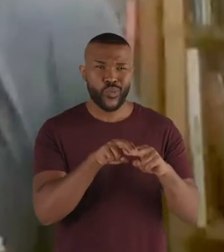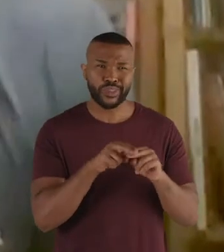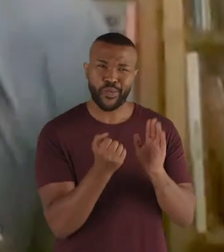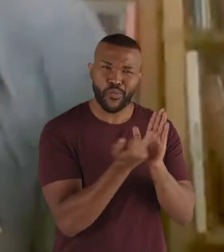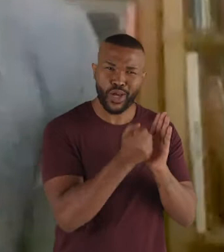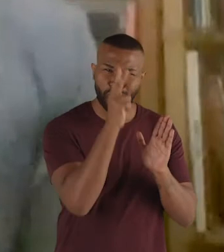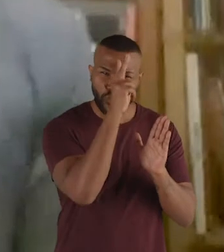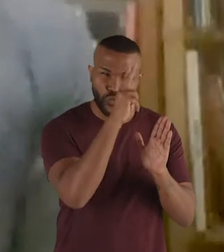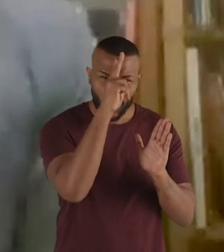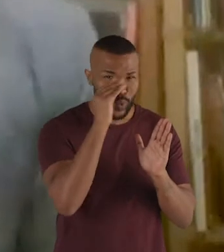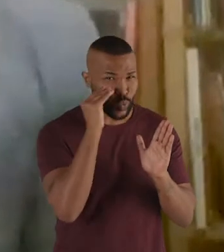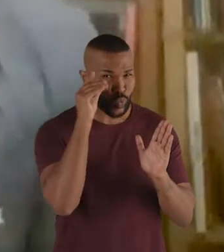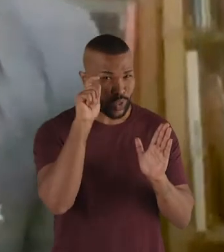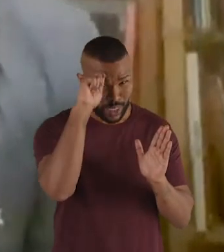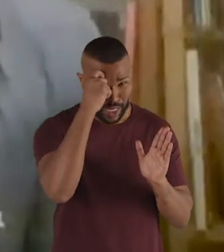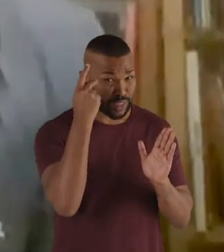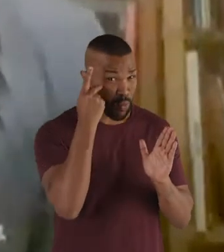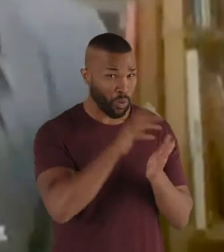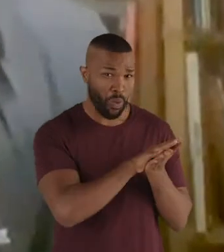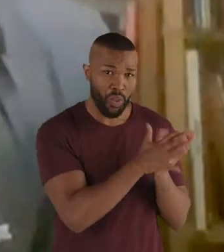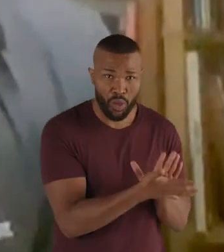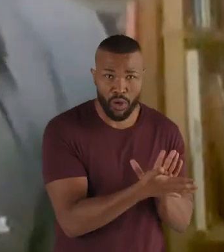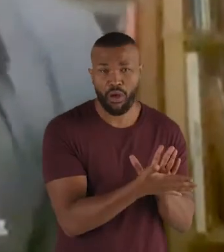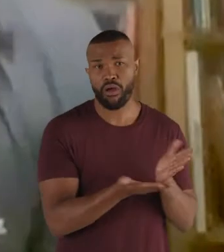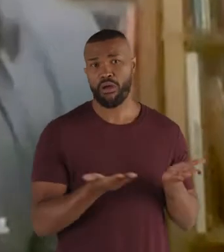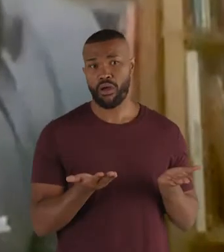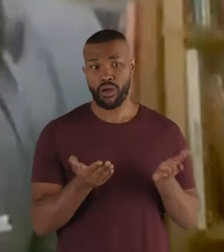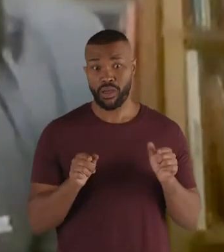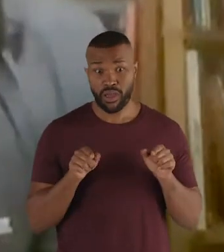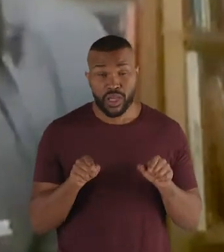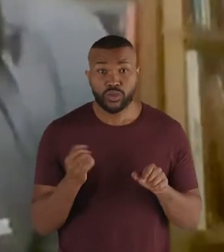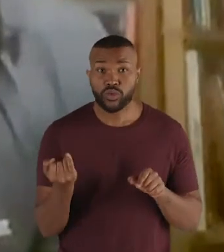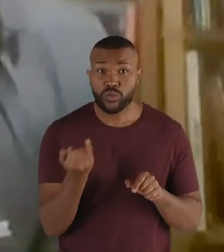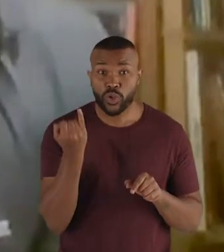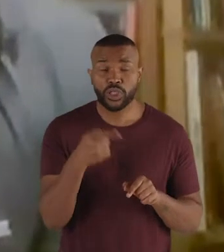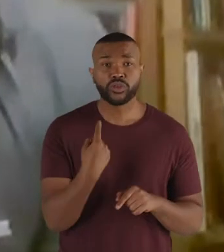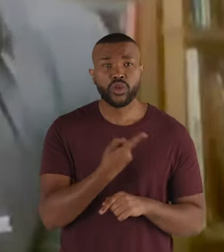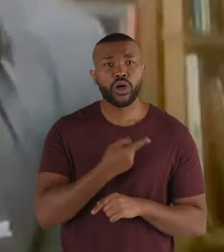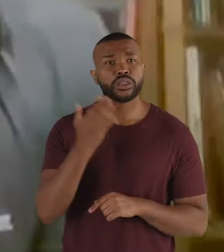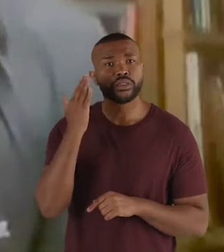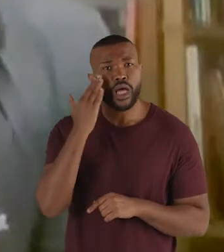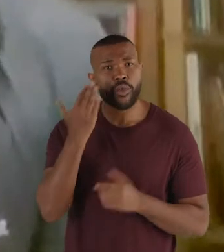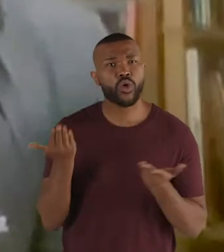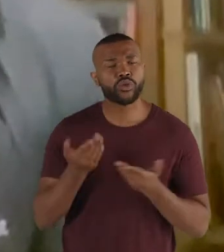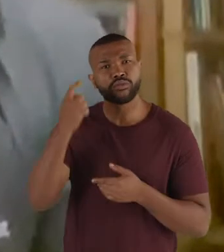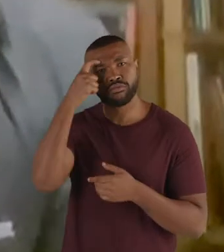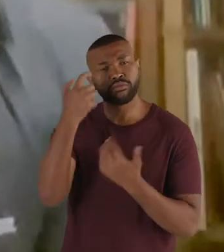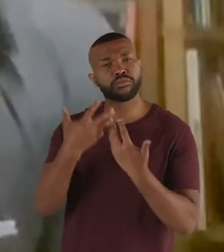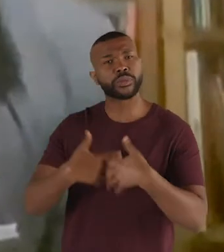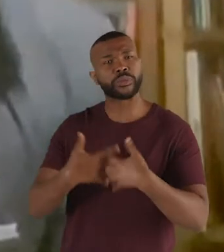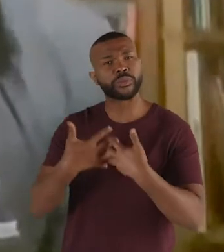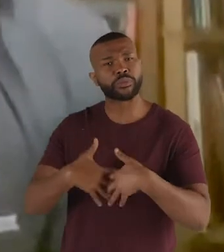os registros de história e cultura negra em São Paulo. Isso é uma coisa muito importante para a gente saber fazer a crítica